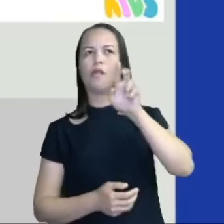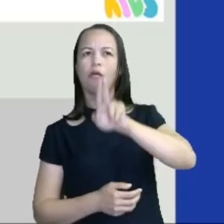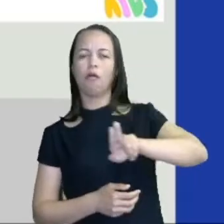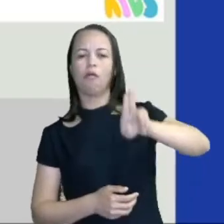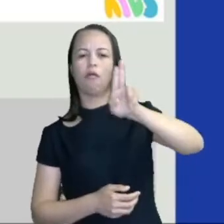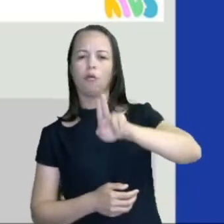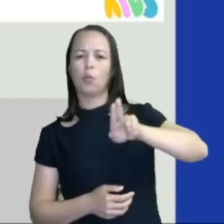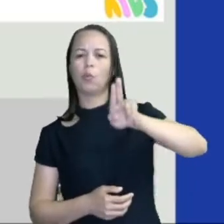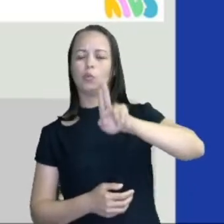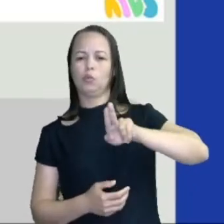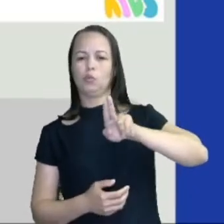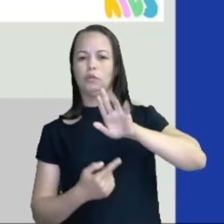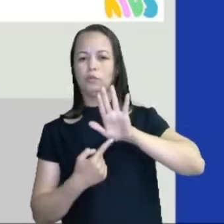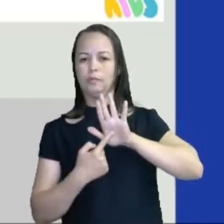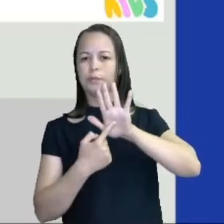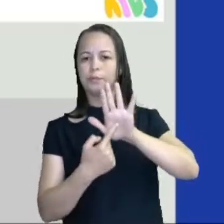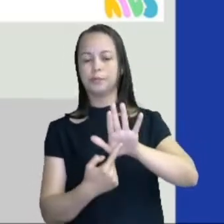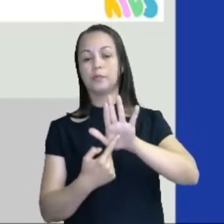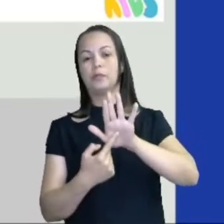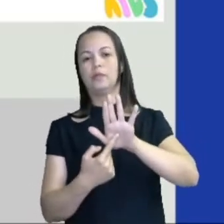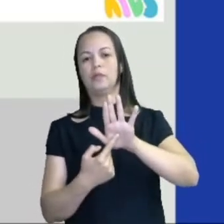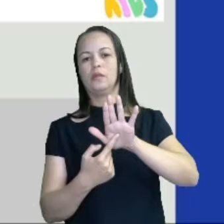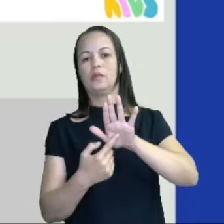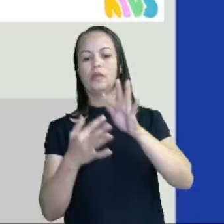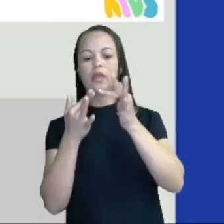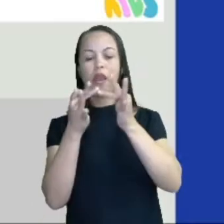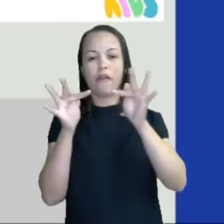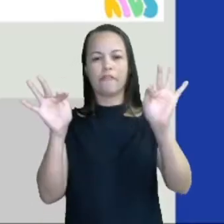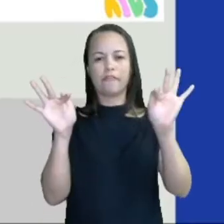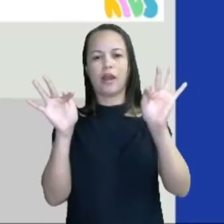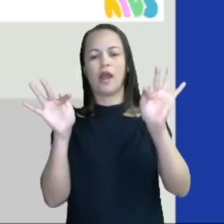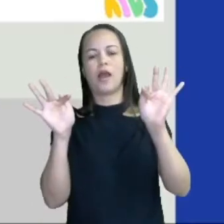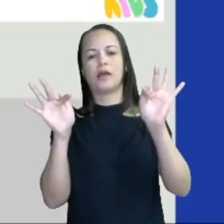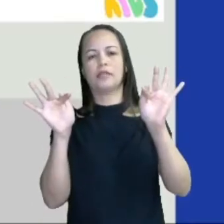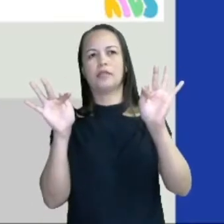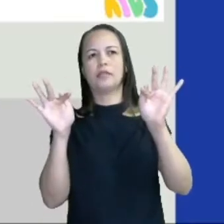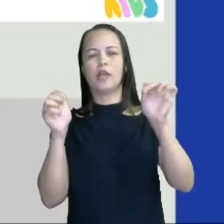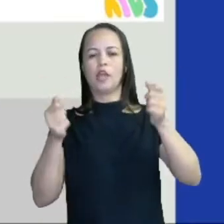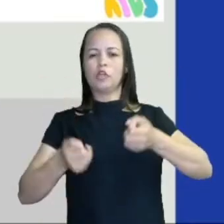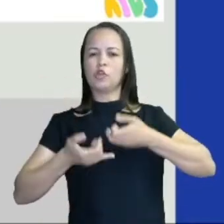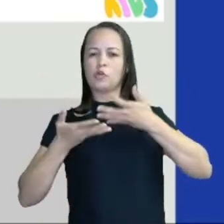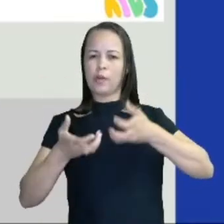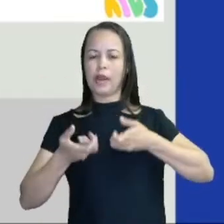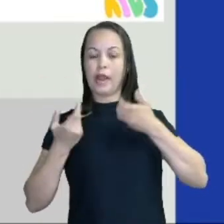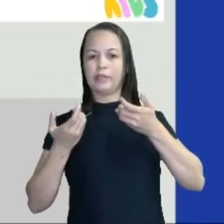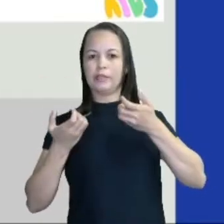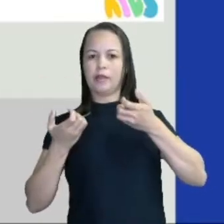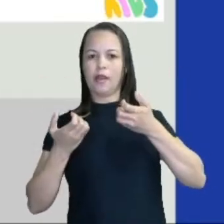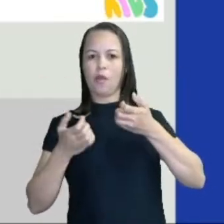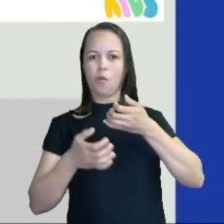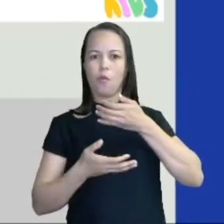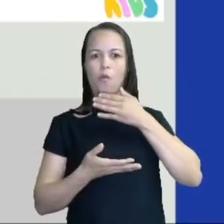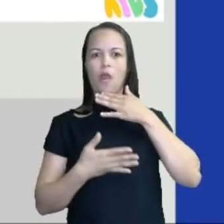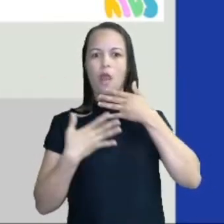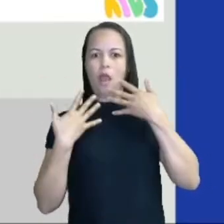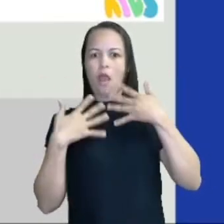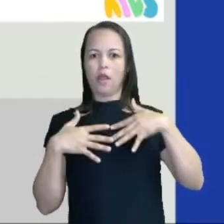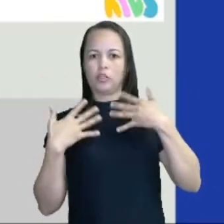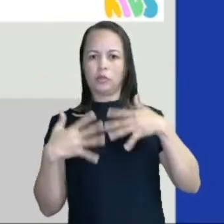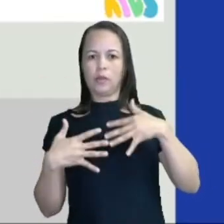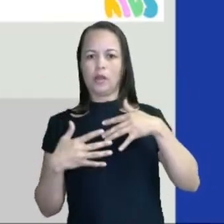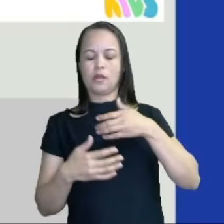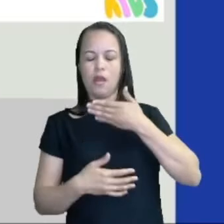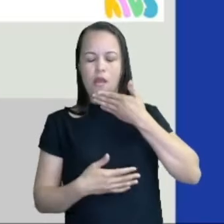usado para indicar que a frase expressa uma admiração,